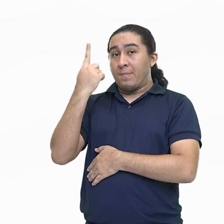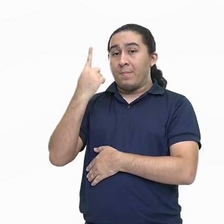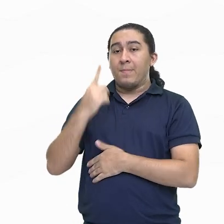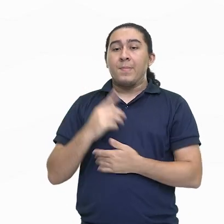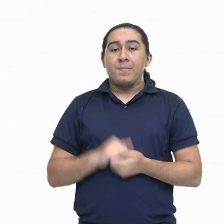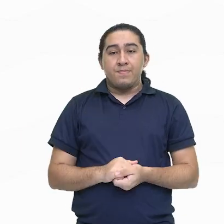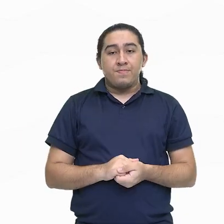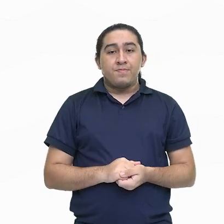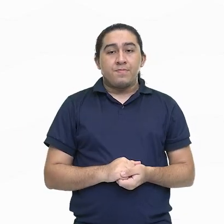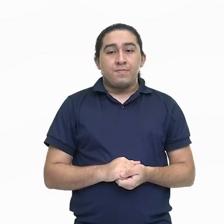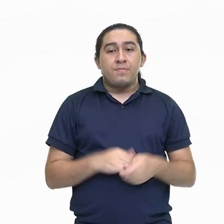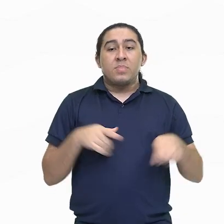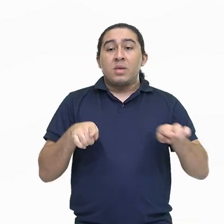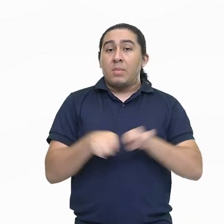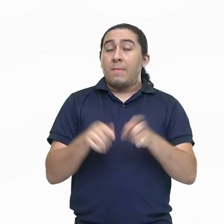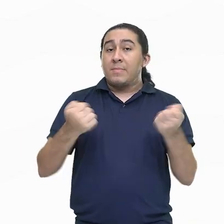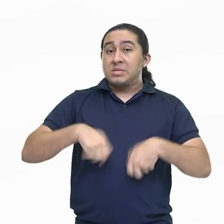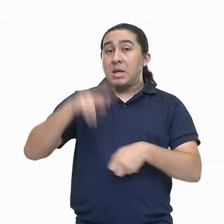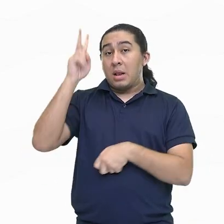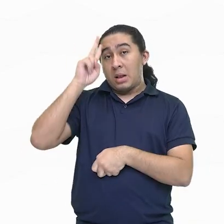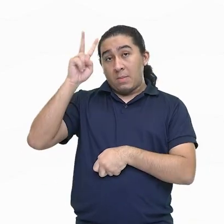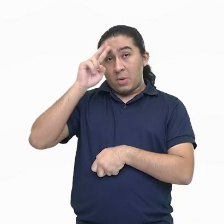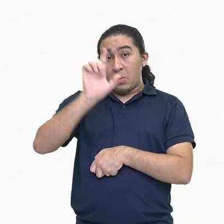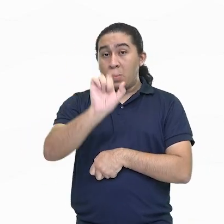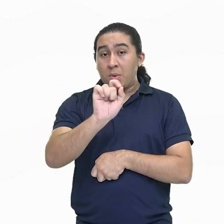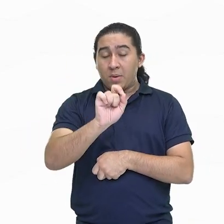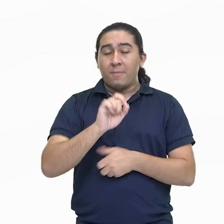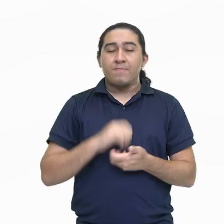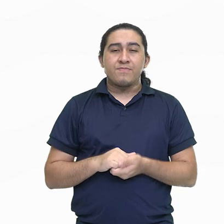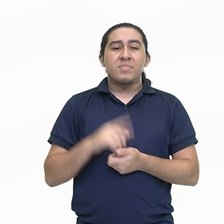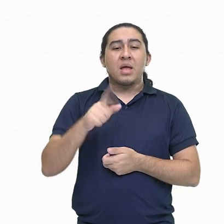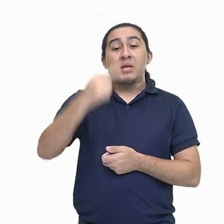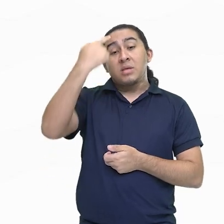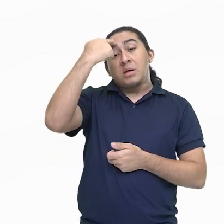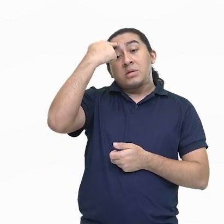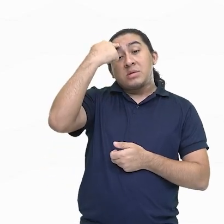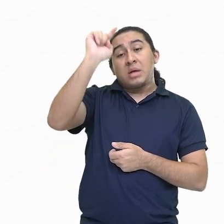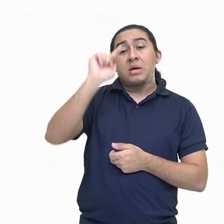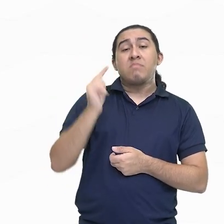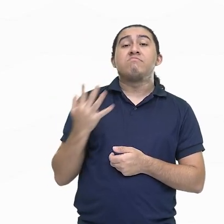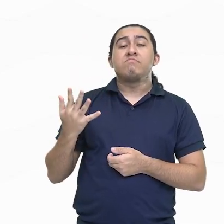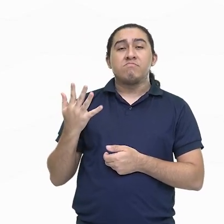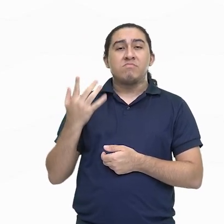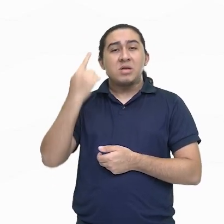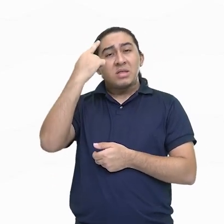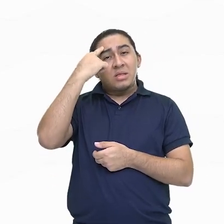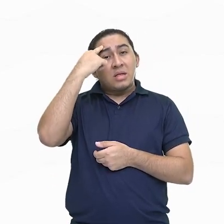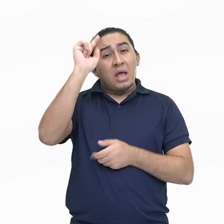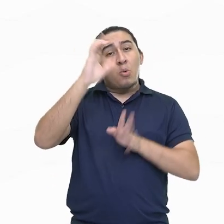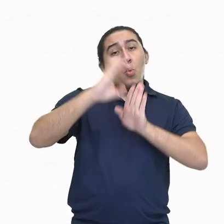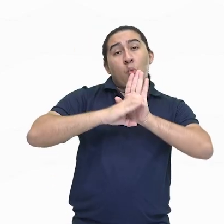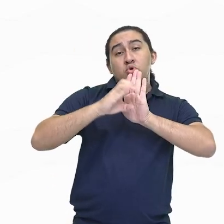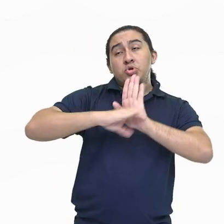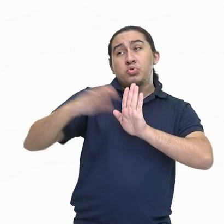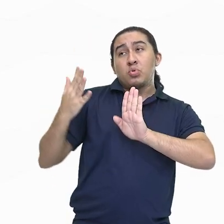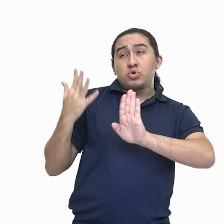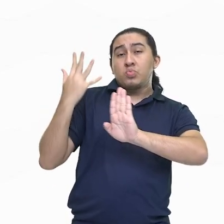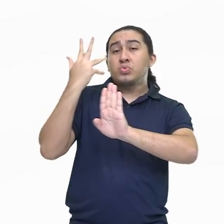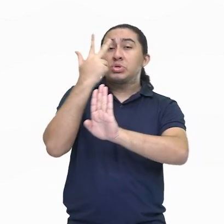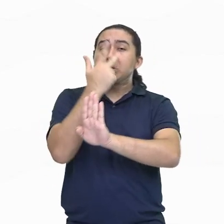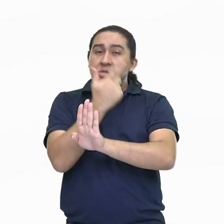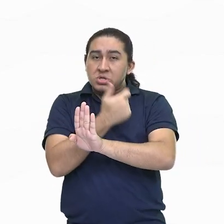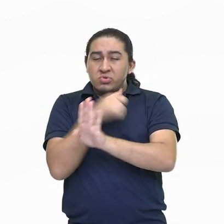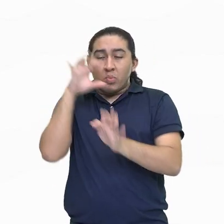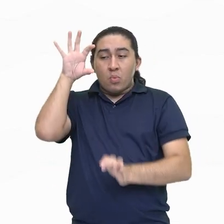gente não pode esquecer é esse ideal de beleza que eles tinham, né?